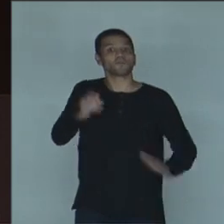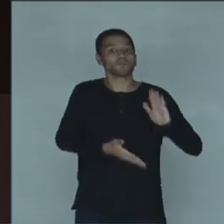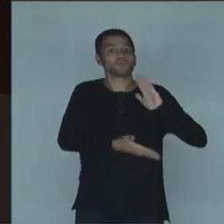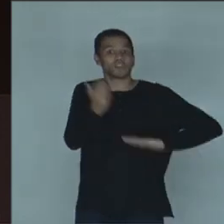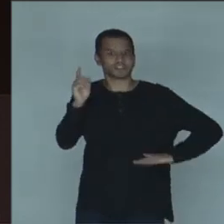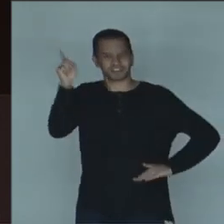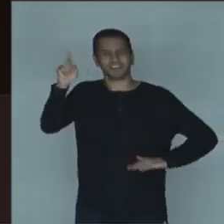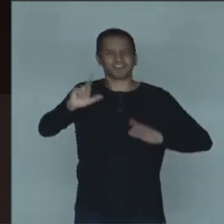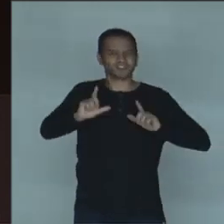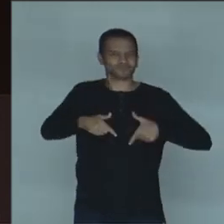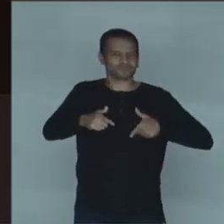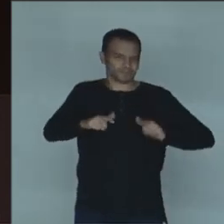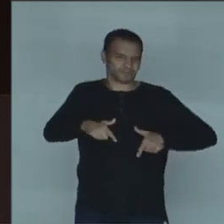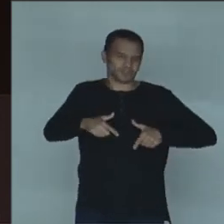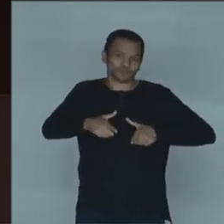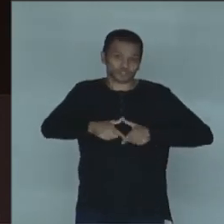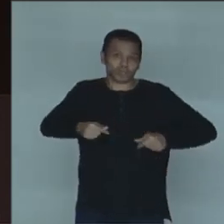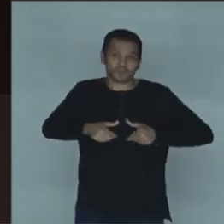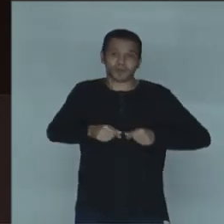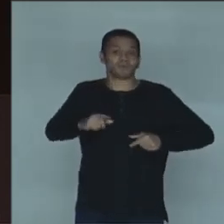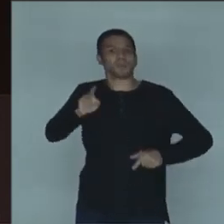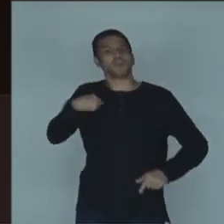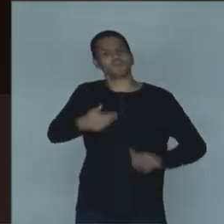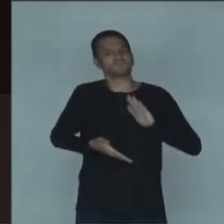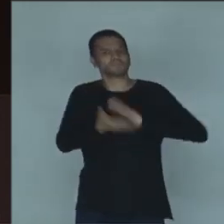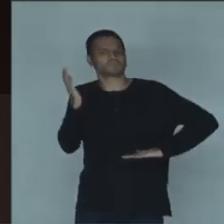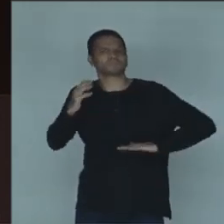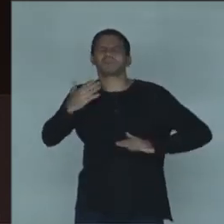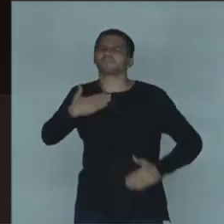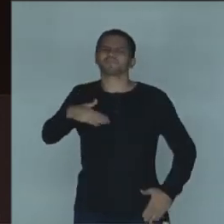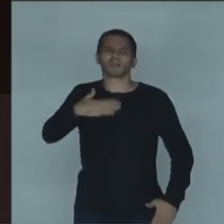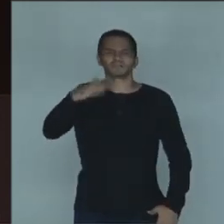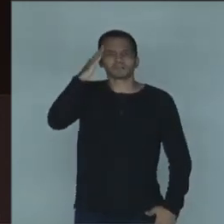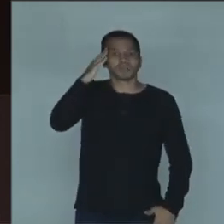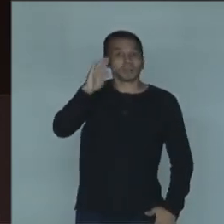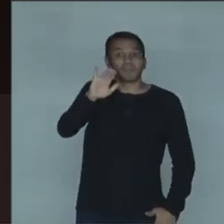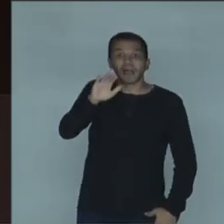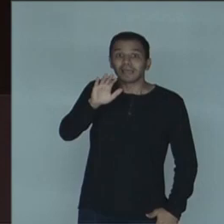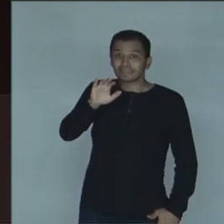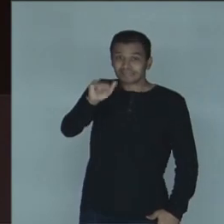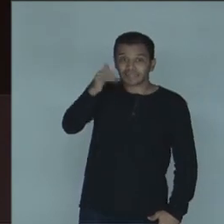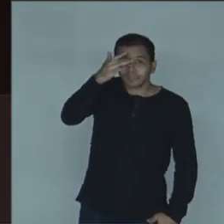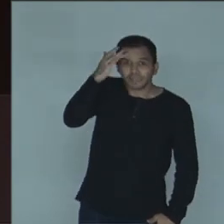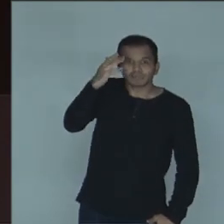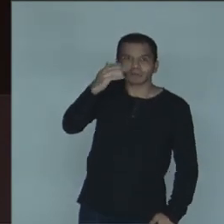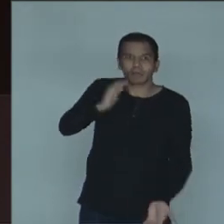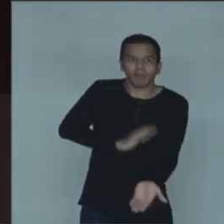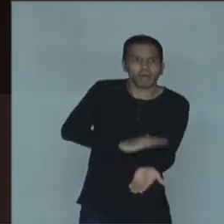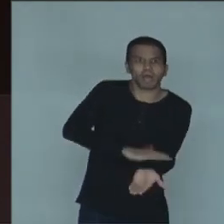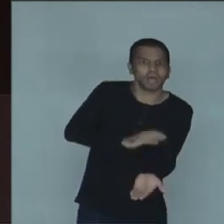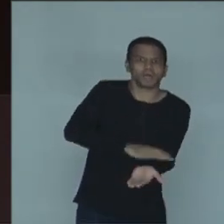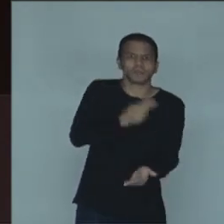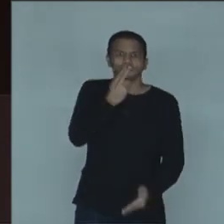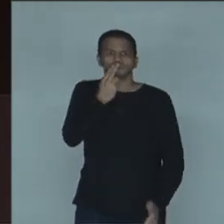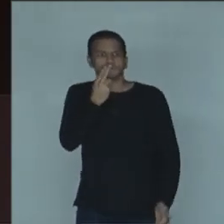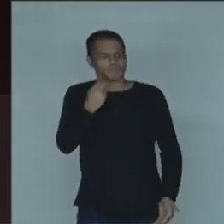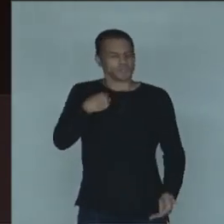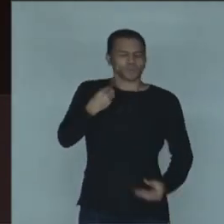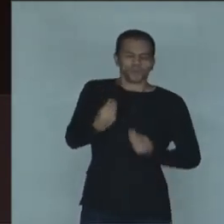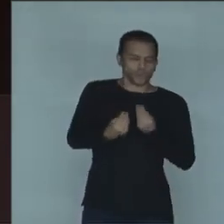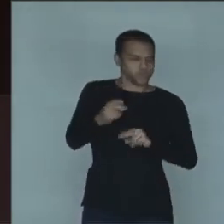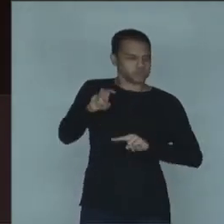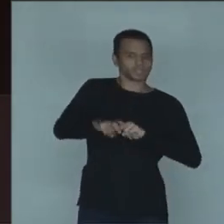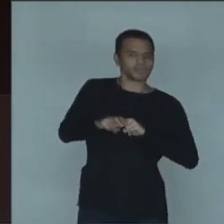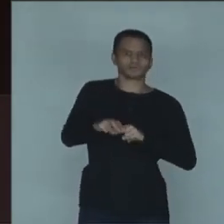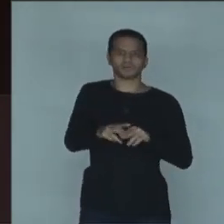vou fosse direto sem parar da bumbum eu vou tranquilo o cara que é viciado em Cigarro já fica nervoso já fica